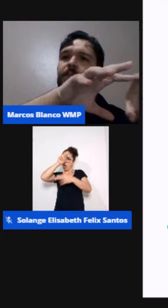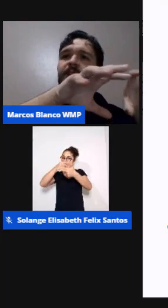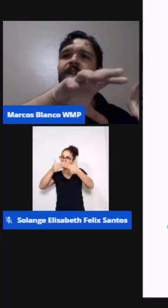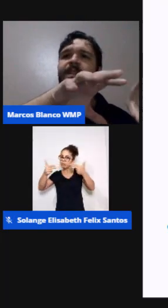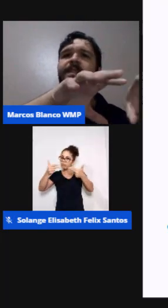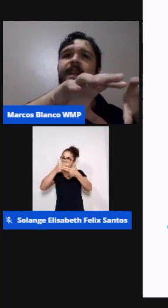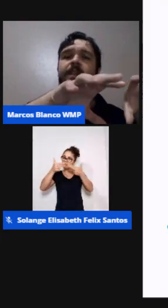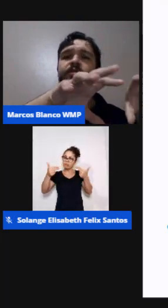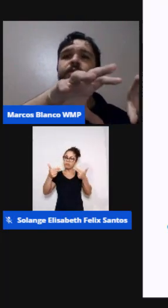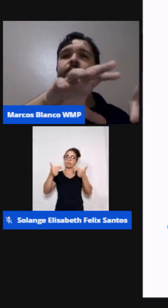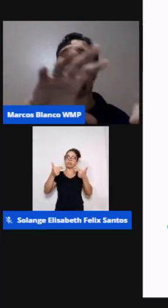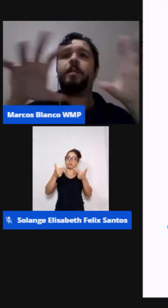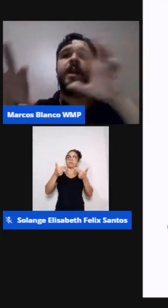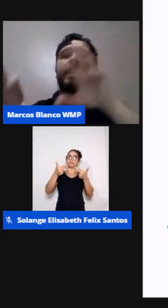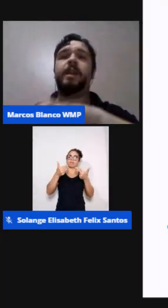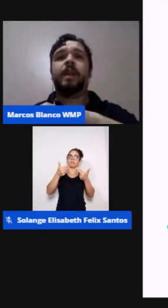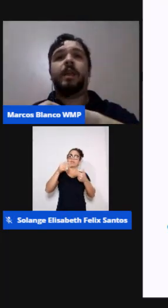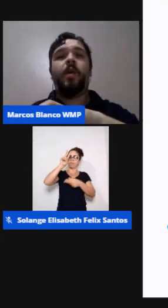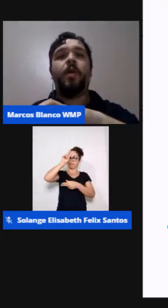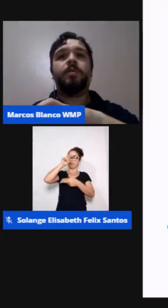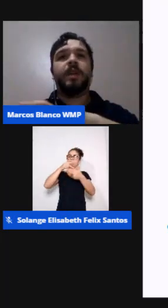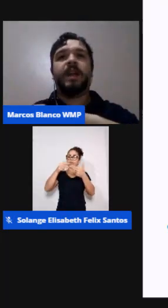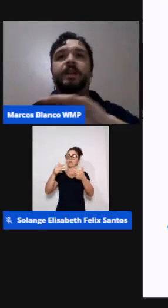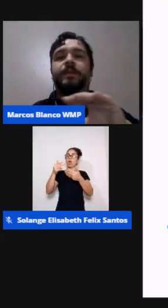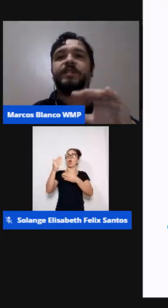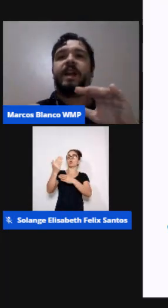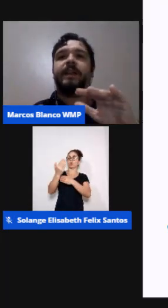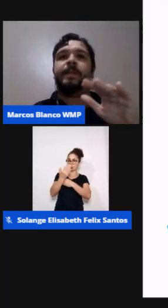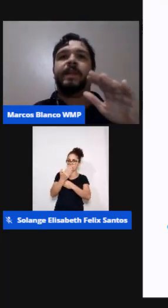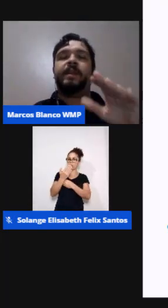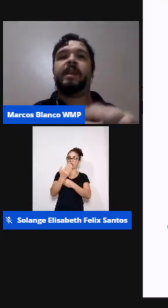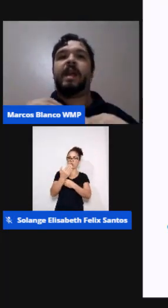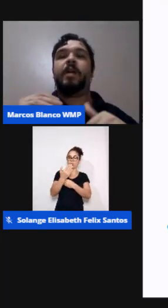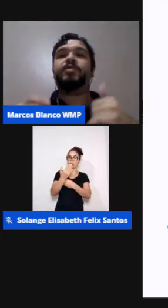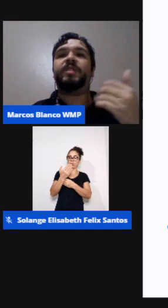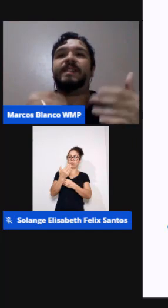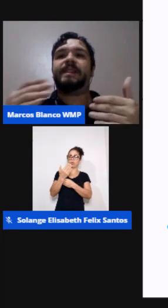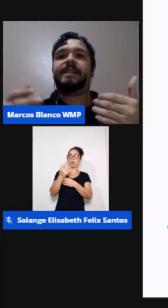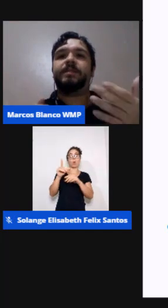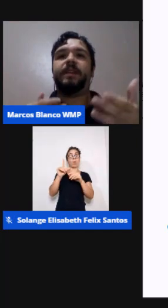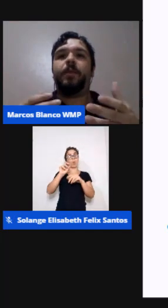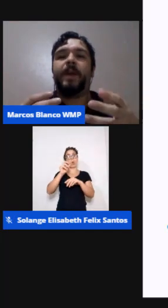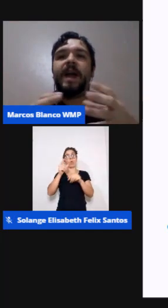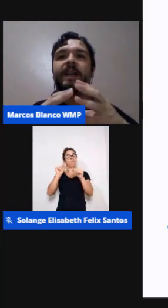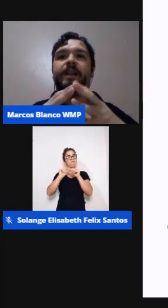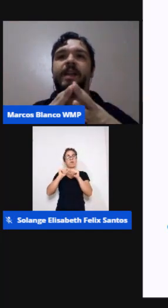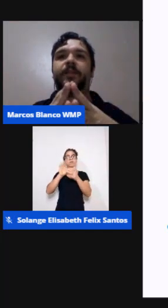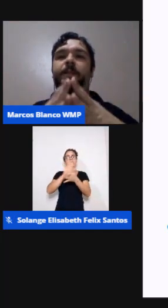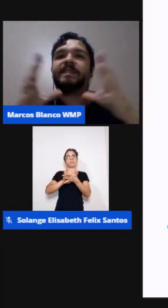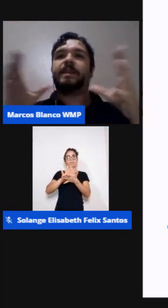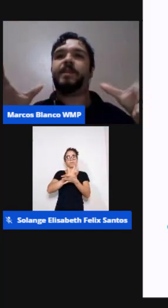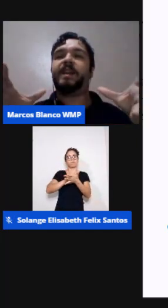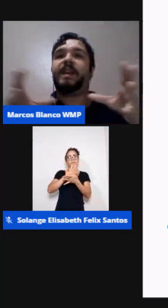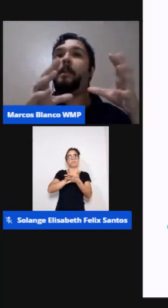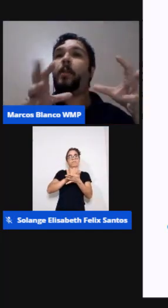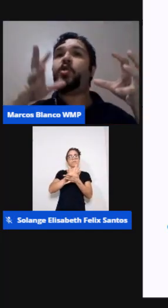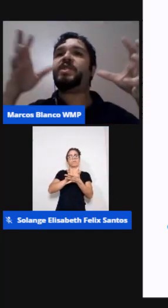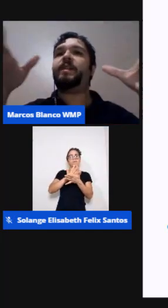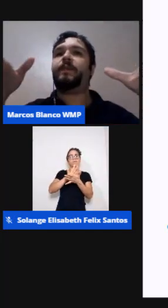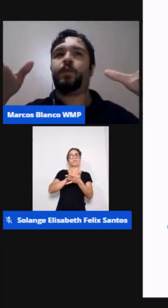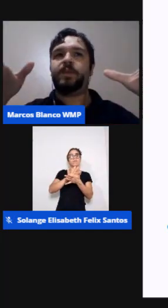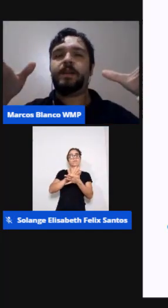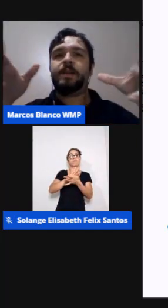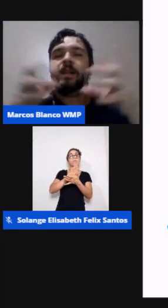ajuda esses insetos de alguma forma, ou ela não faz nada. A utilização da Wolbachia, ela foi percebida